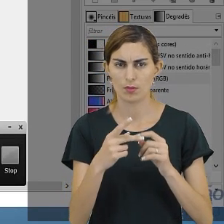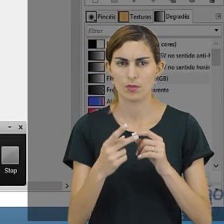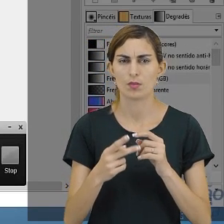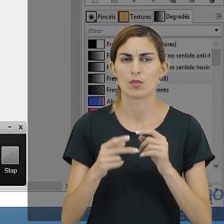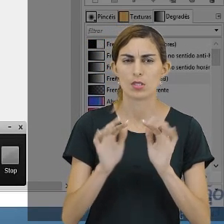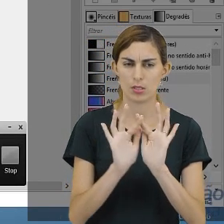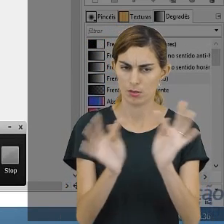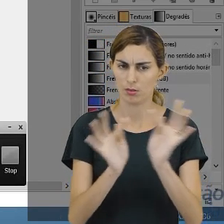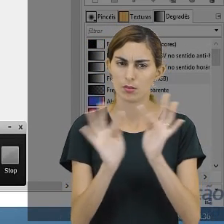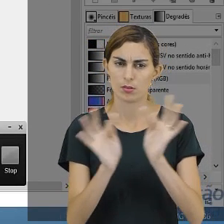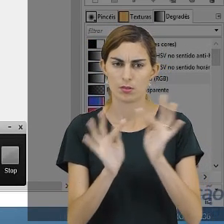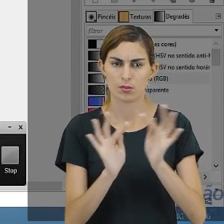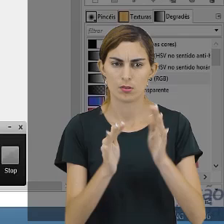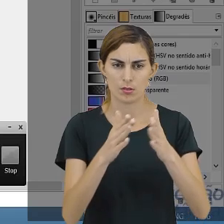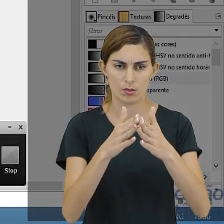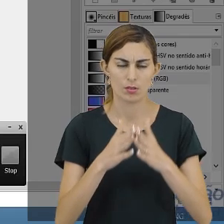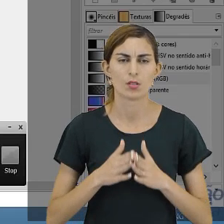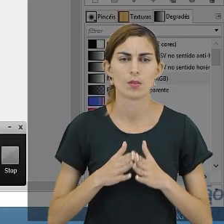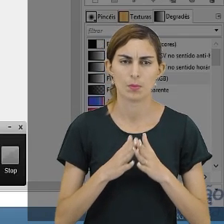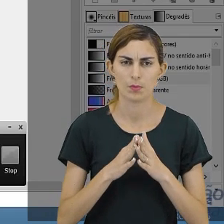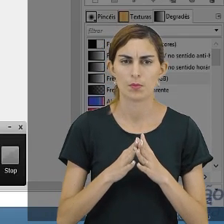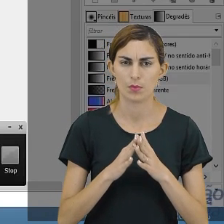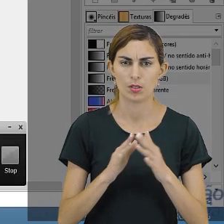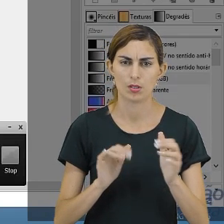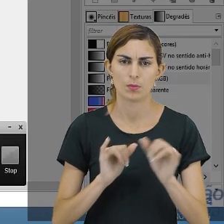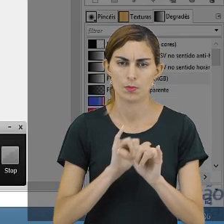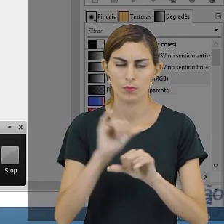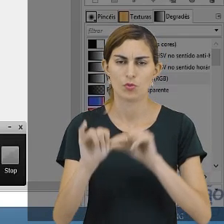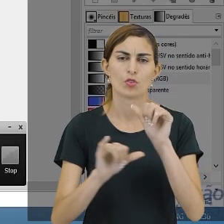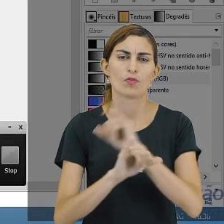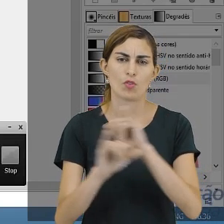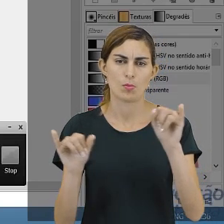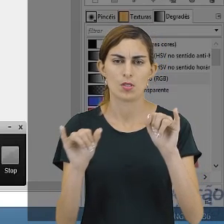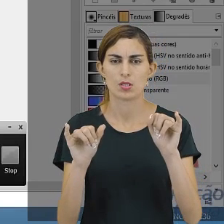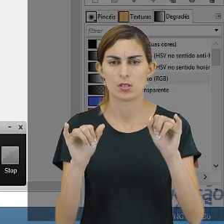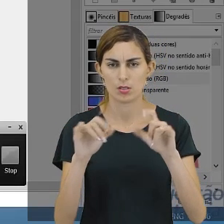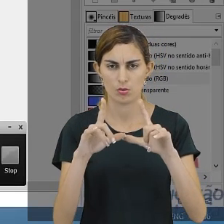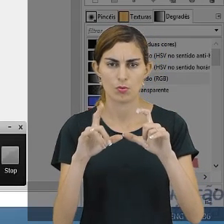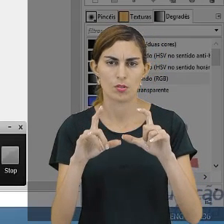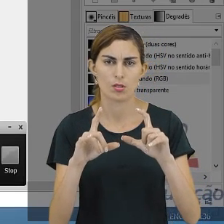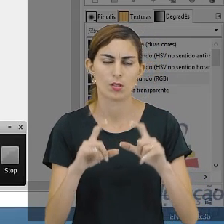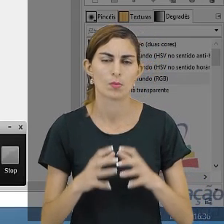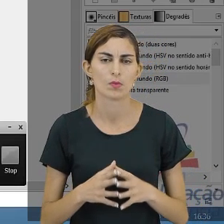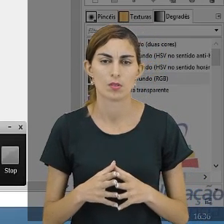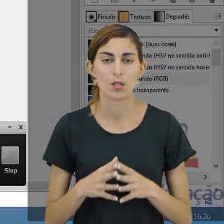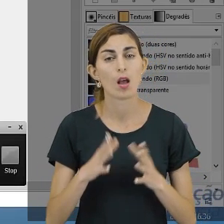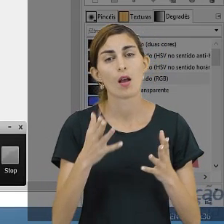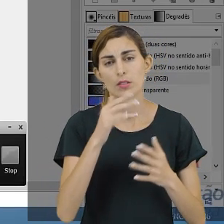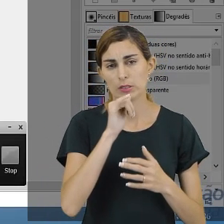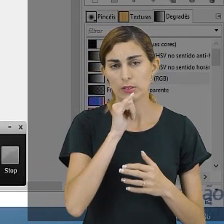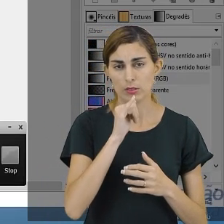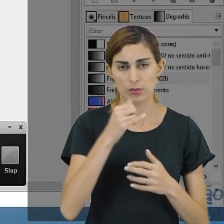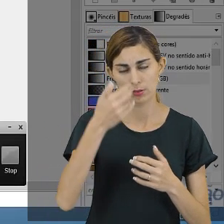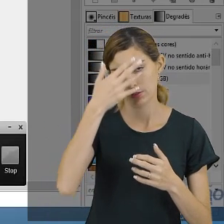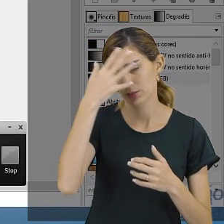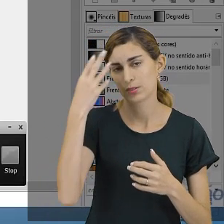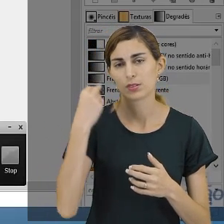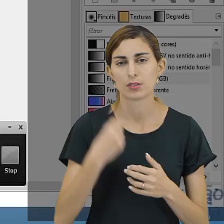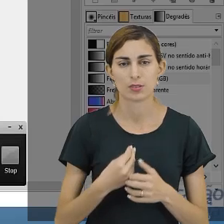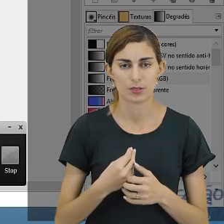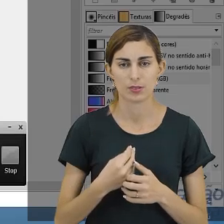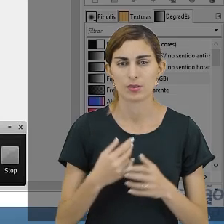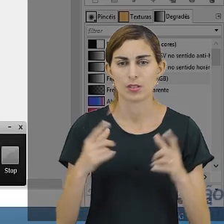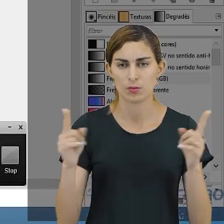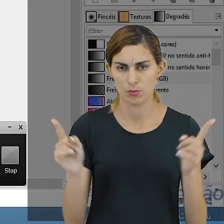Esse daqui seria o mais discreto. Vamos pedir para colar a informação da câmera. Ah, sim, eu esqueci de reduzir o